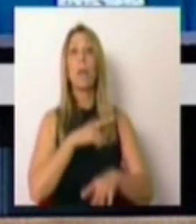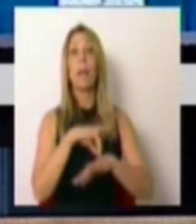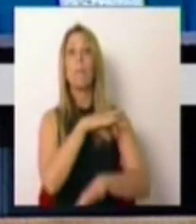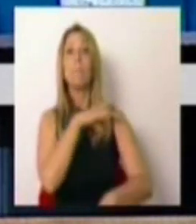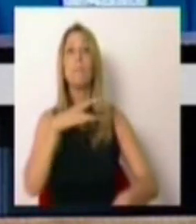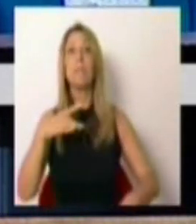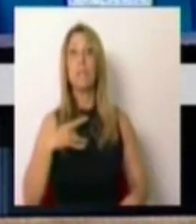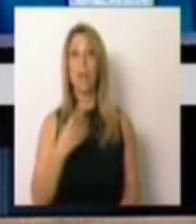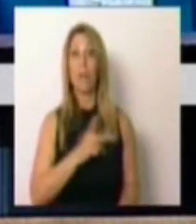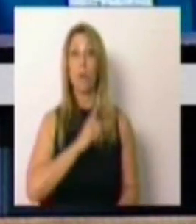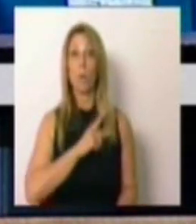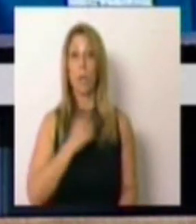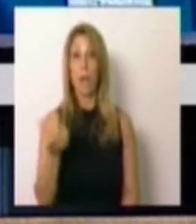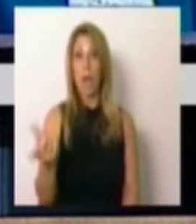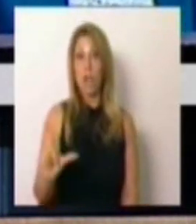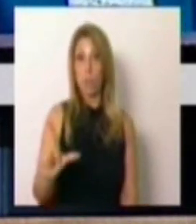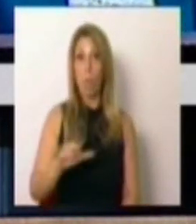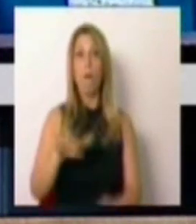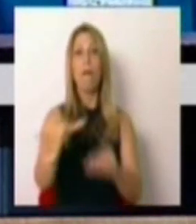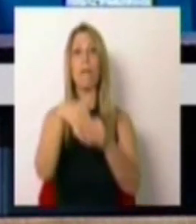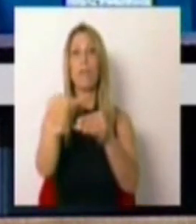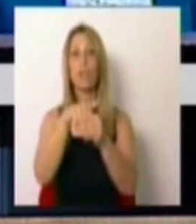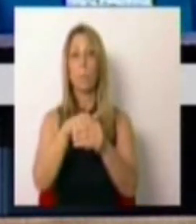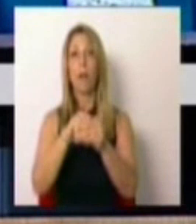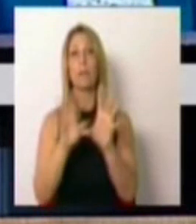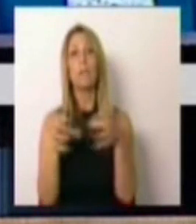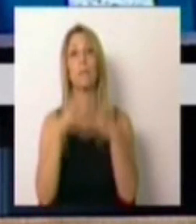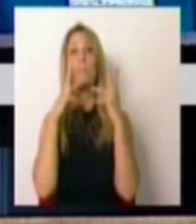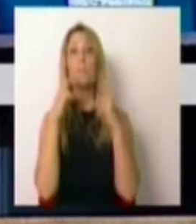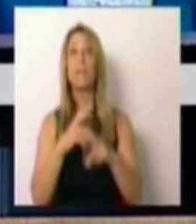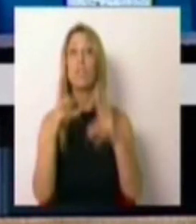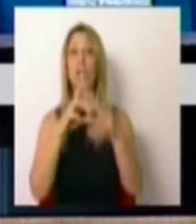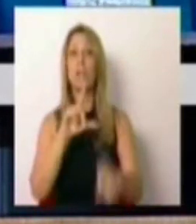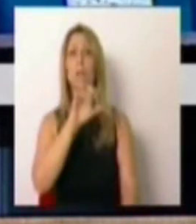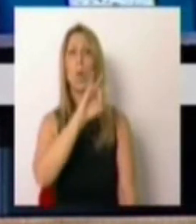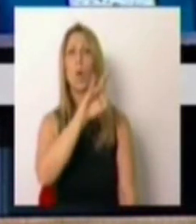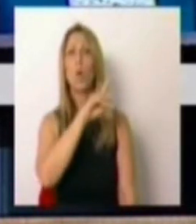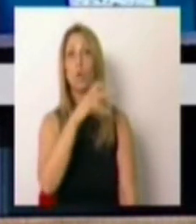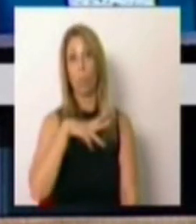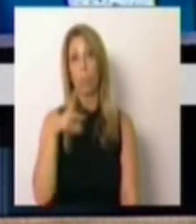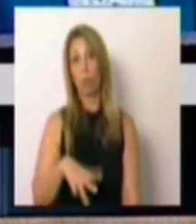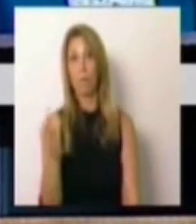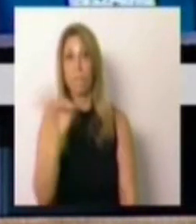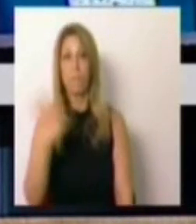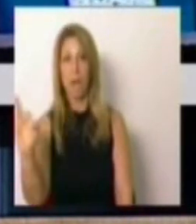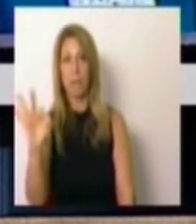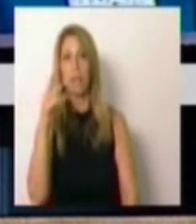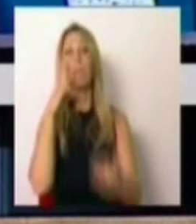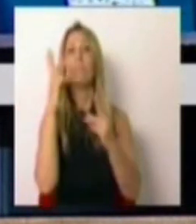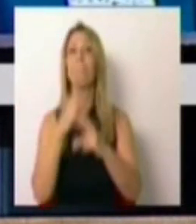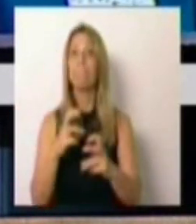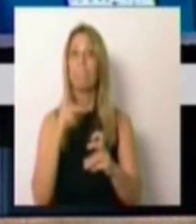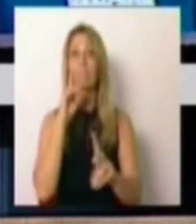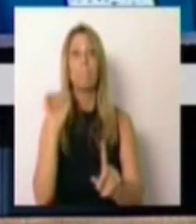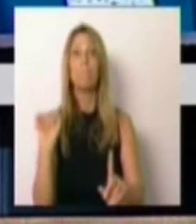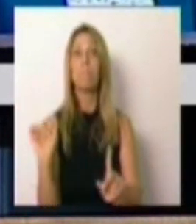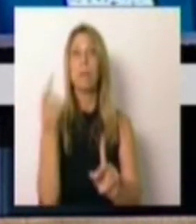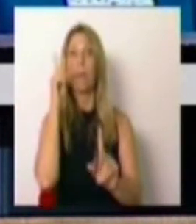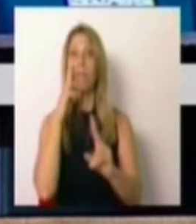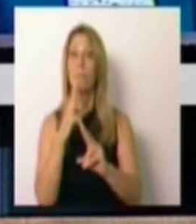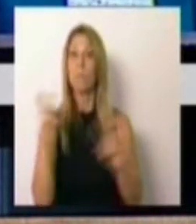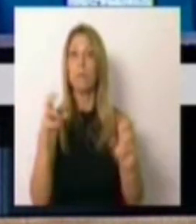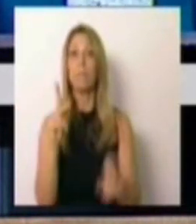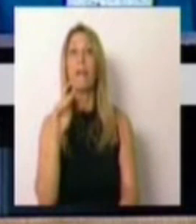Lisboa e fez parte da equipa de investigação luso-francesa que identificou, pela primeira vez, o